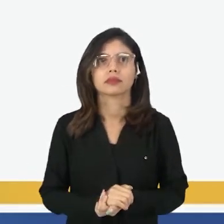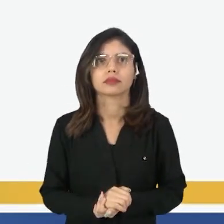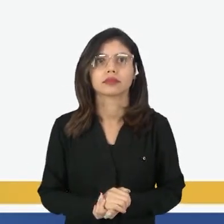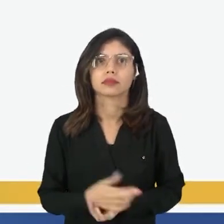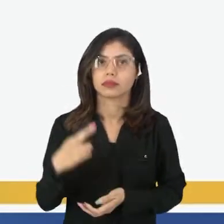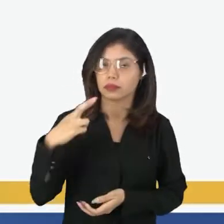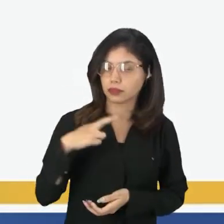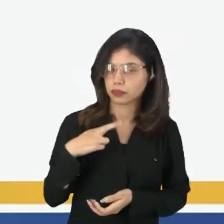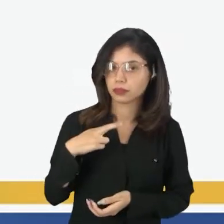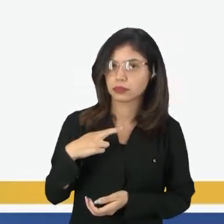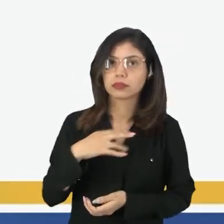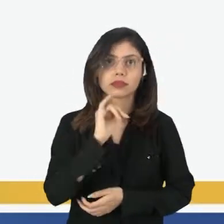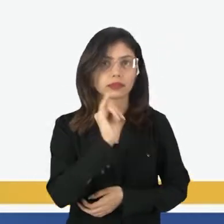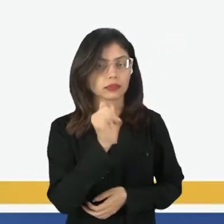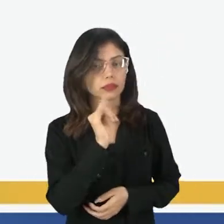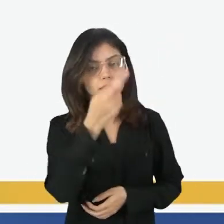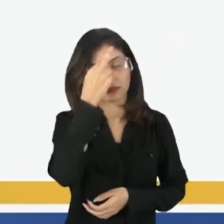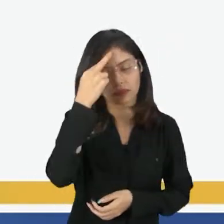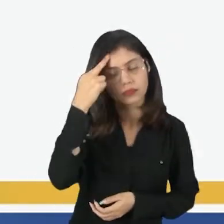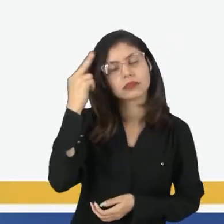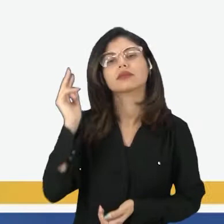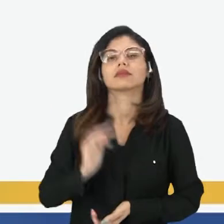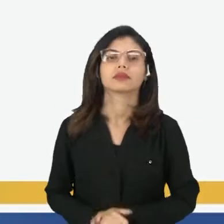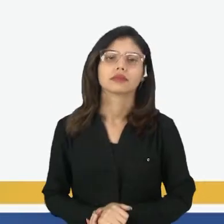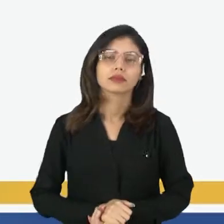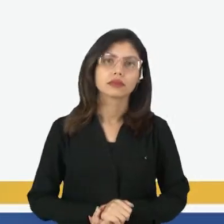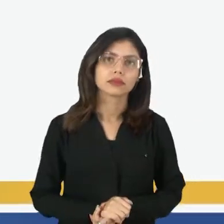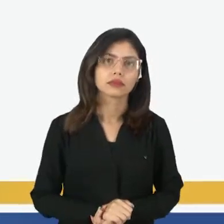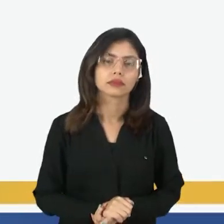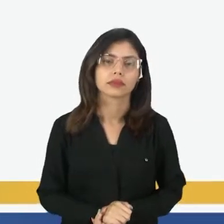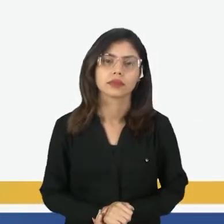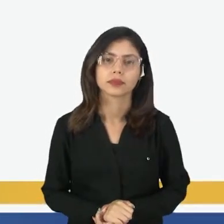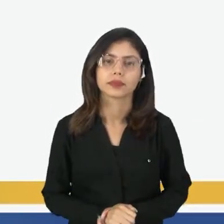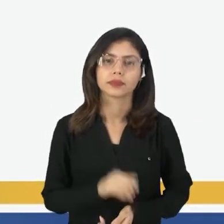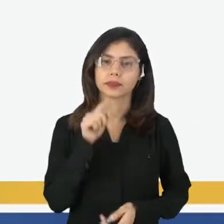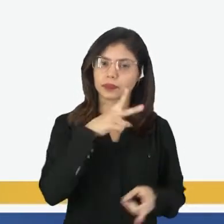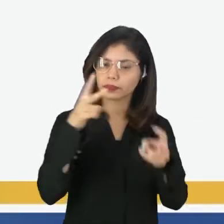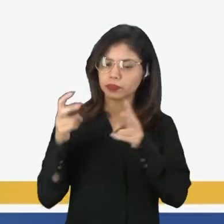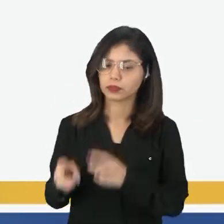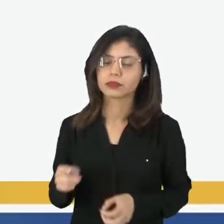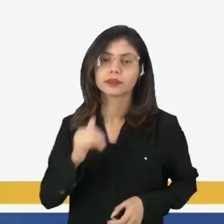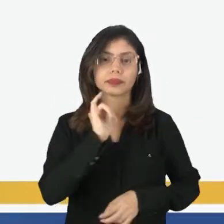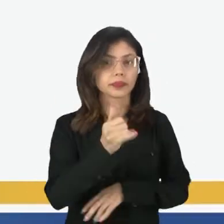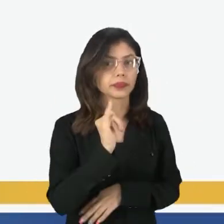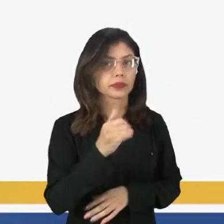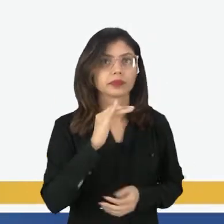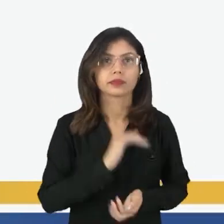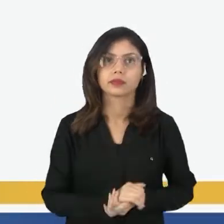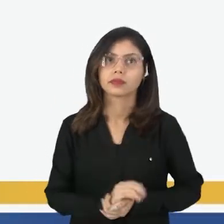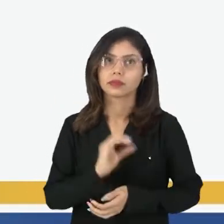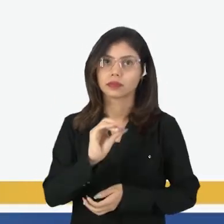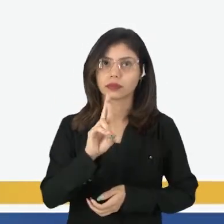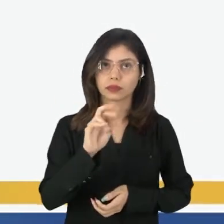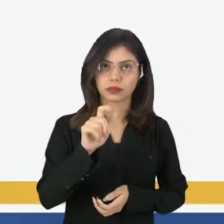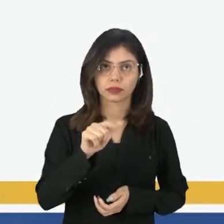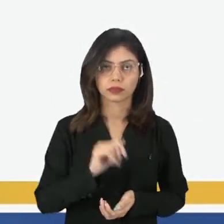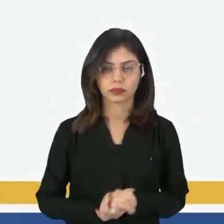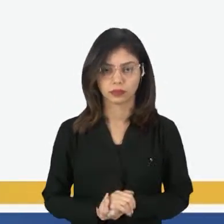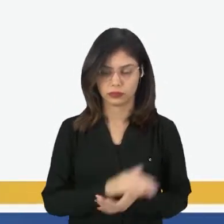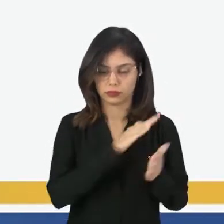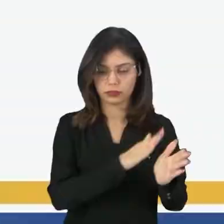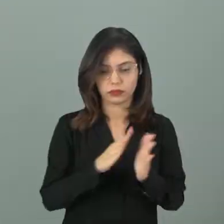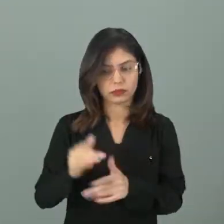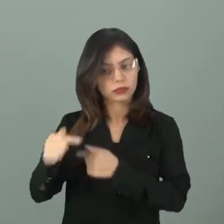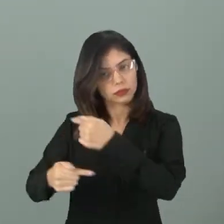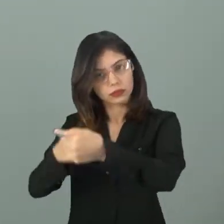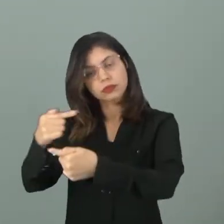e intervenções particulares do contador de histórias. Então, vocês estão vendo que são narrativas orais, né? Passar de geração